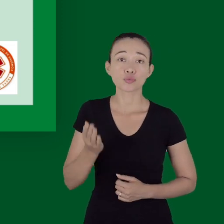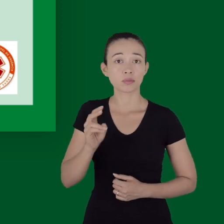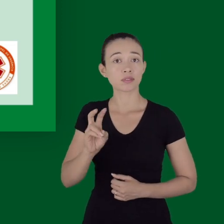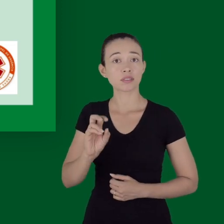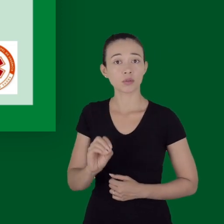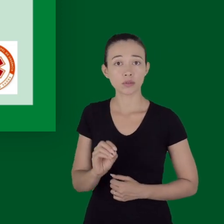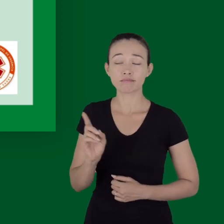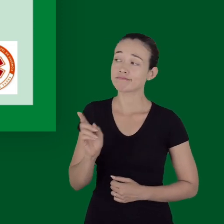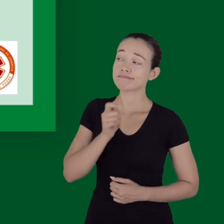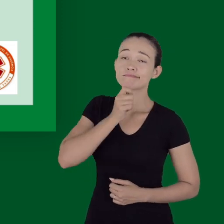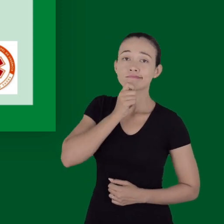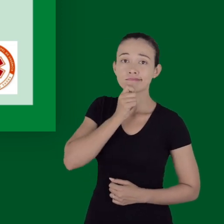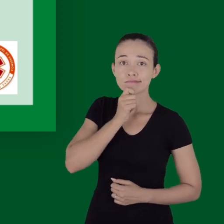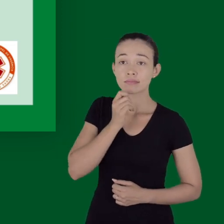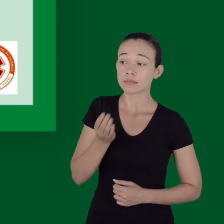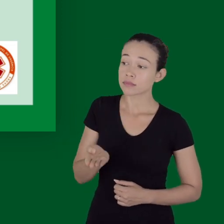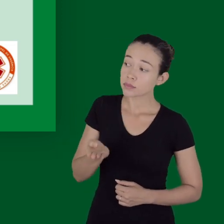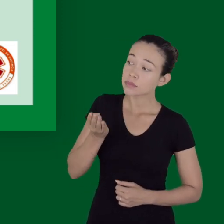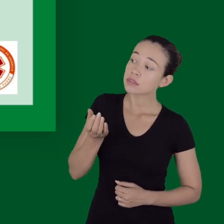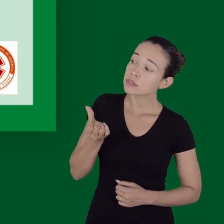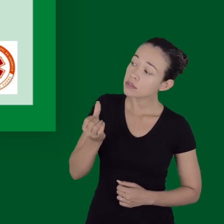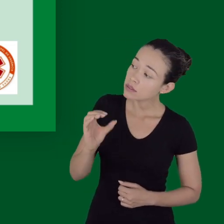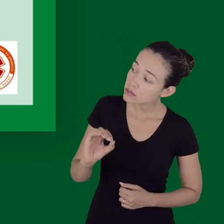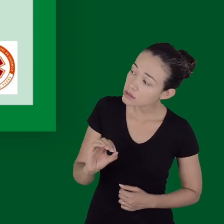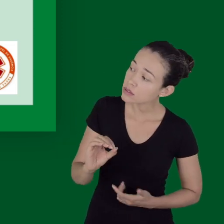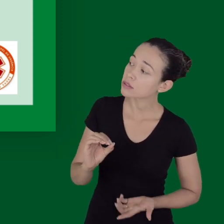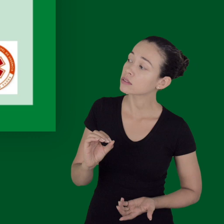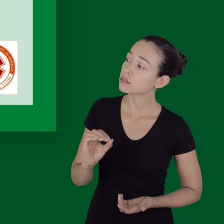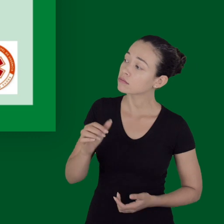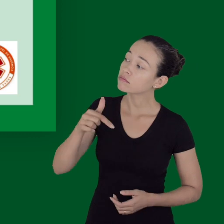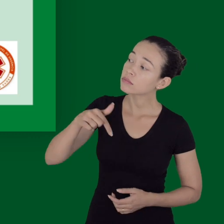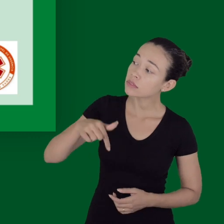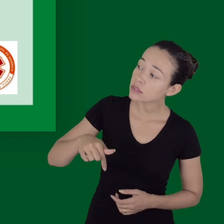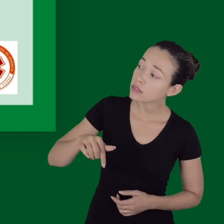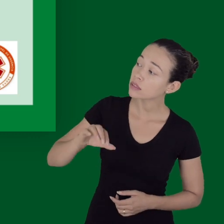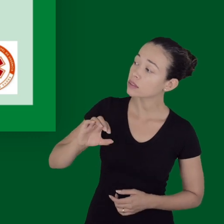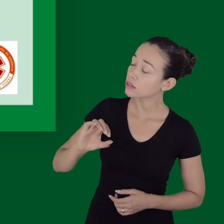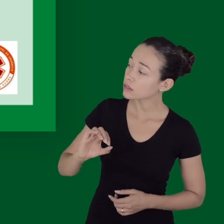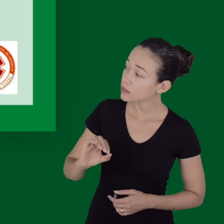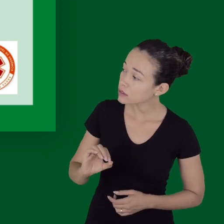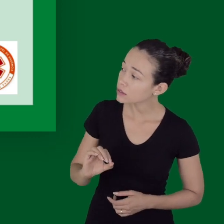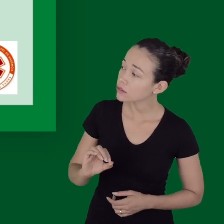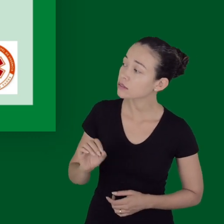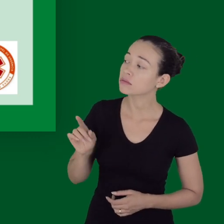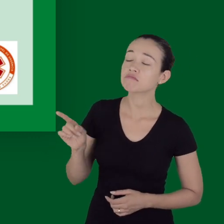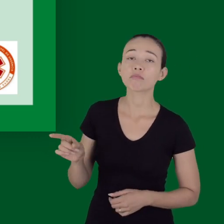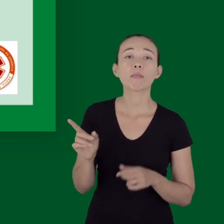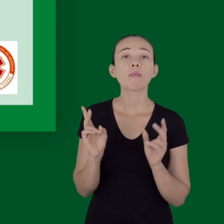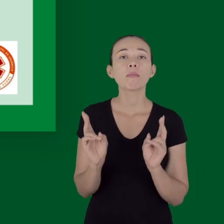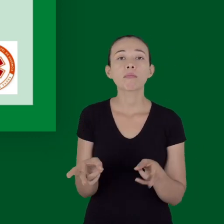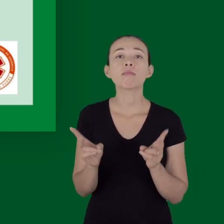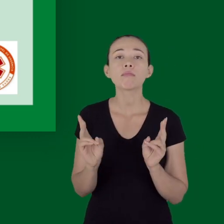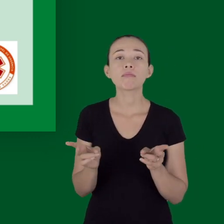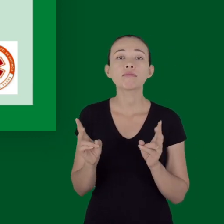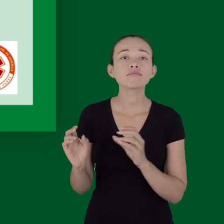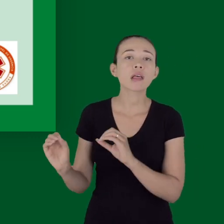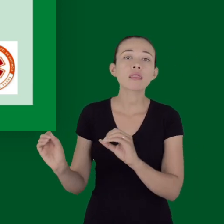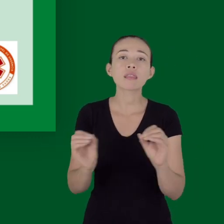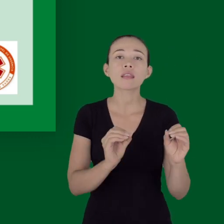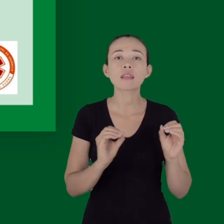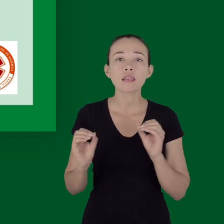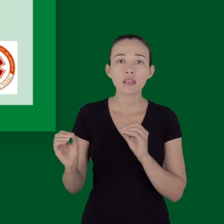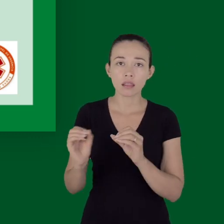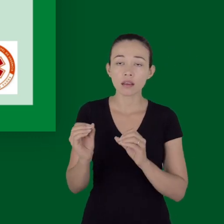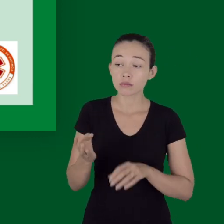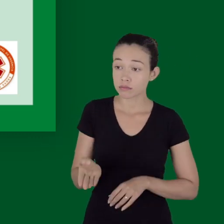espícula. Subo para 50 e ainda não tenho estimulação. Com 60 isso se repete. Com 70 a